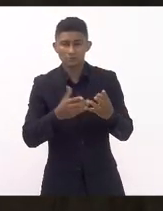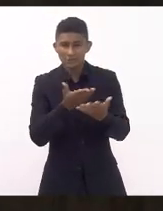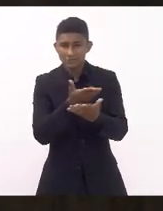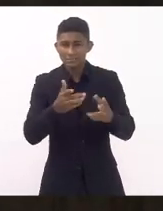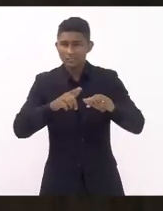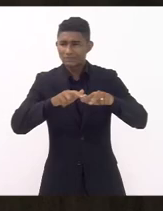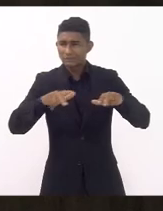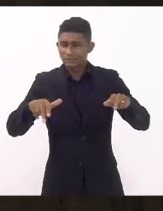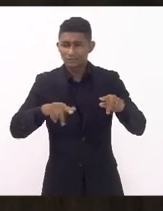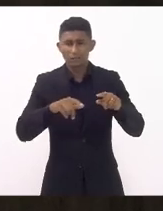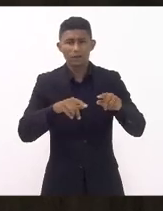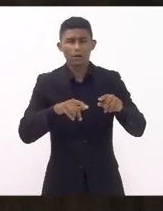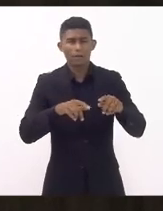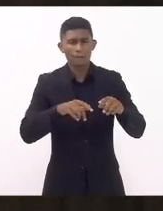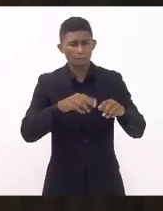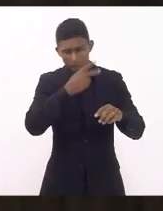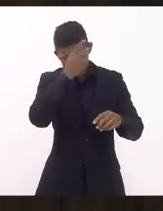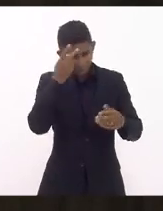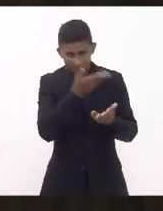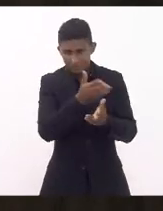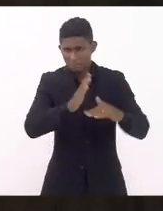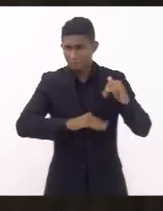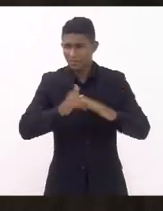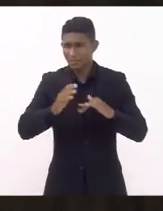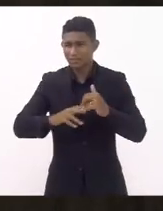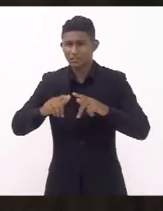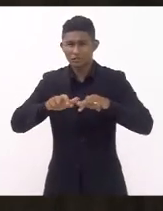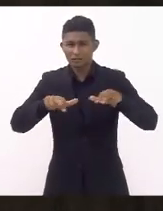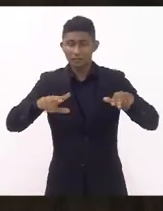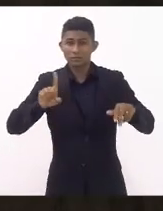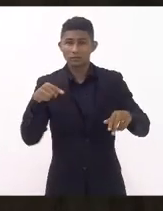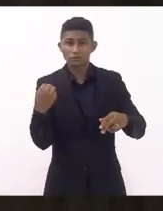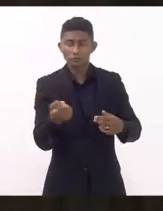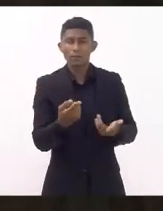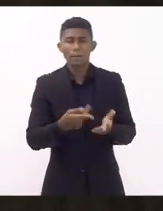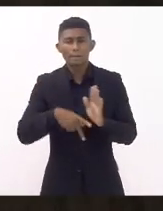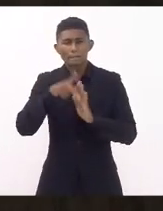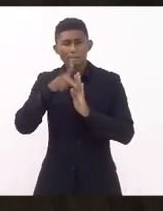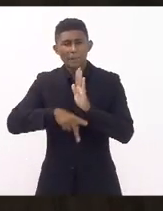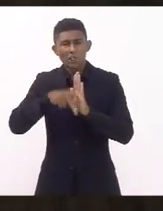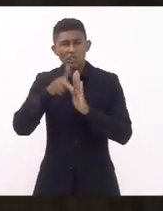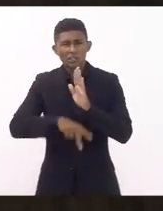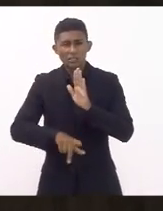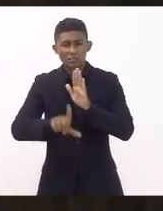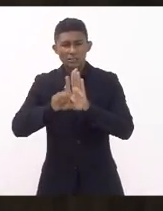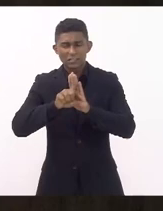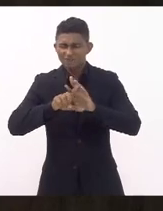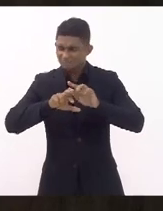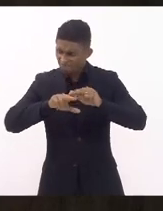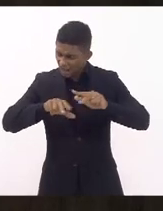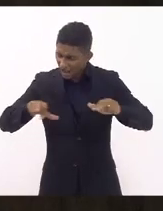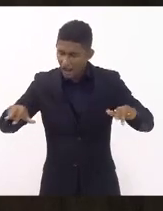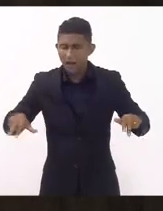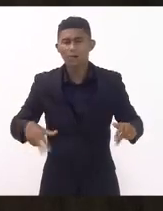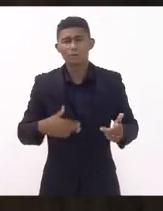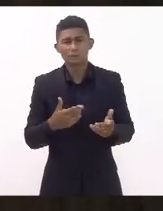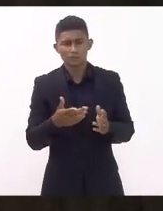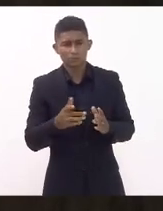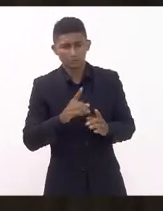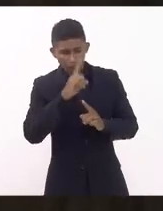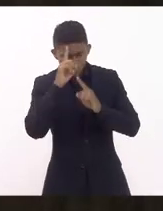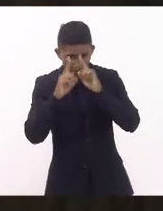que nós fizemos? Nós fizemos vários projetos de lei. Da mesma forma que daqui a pouco a gente